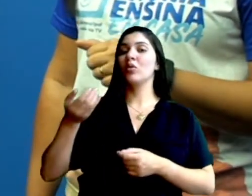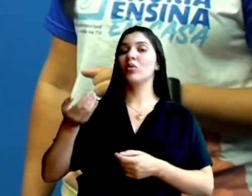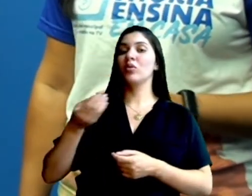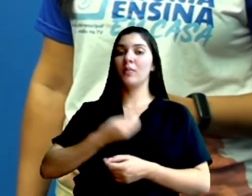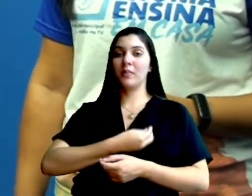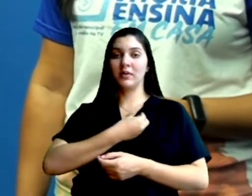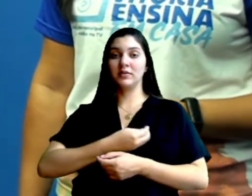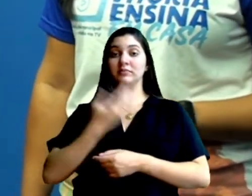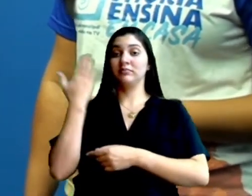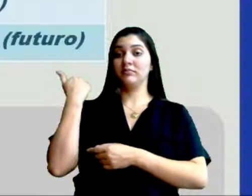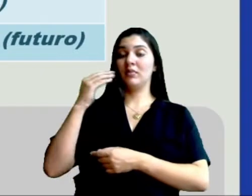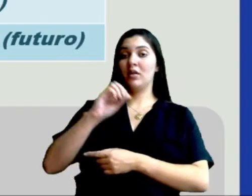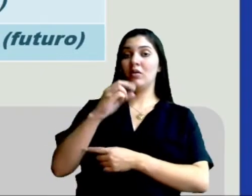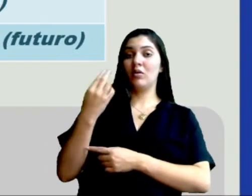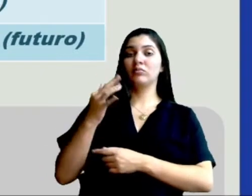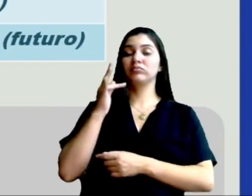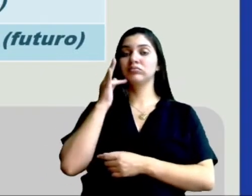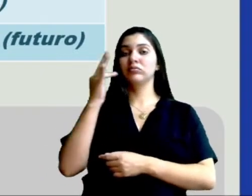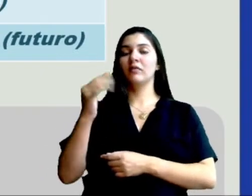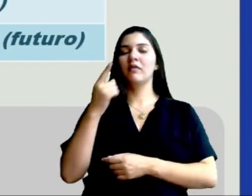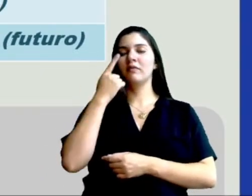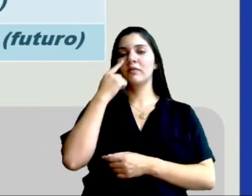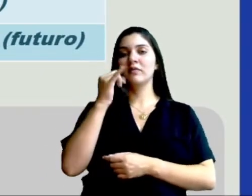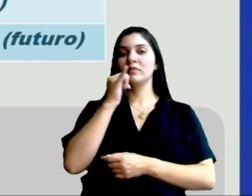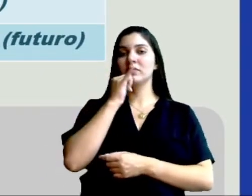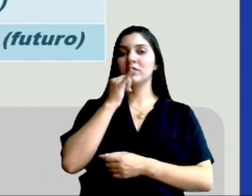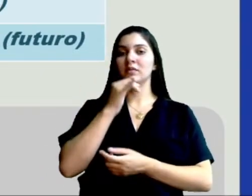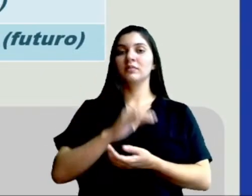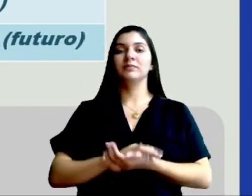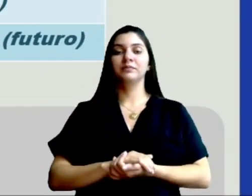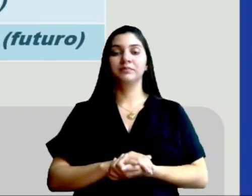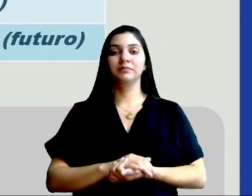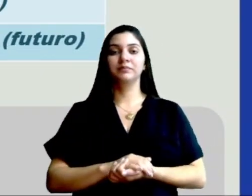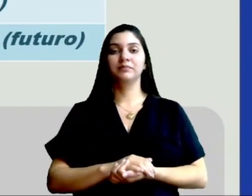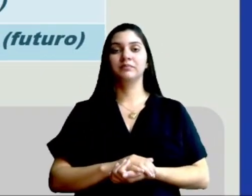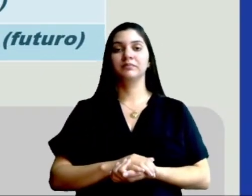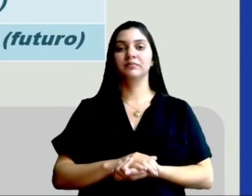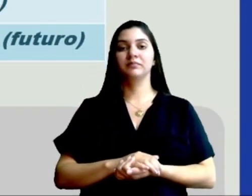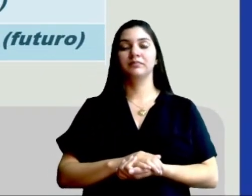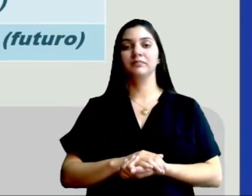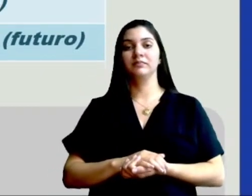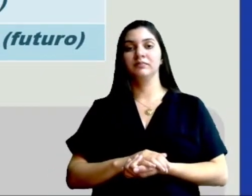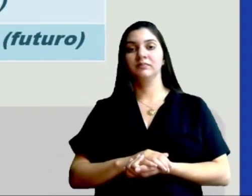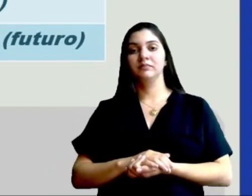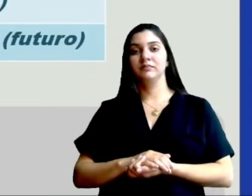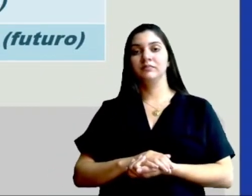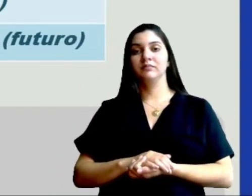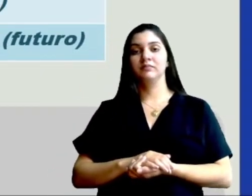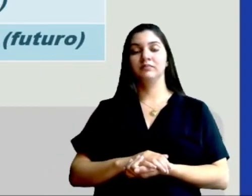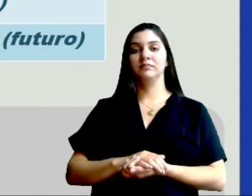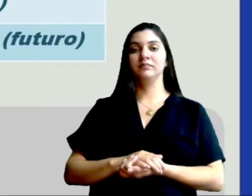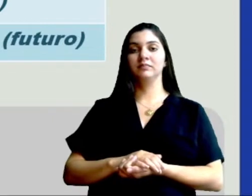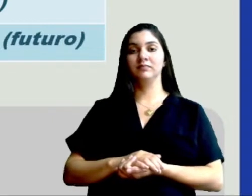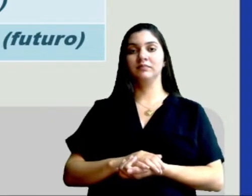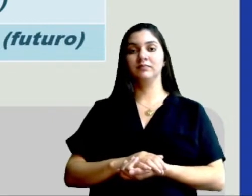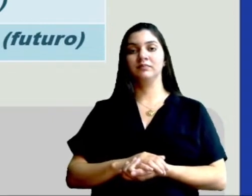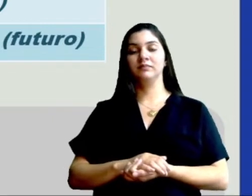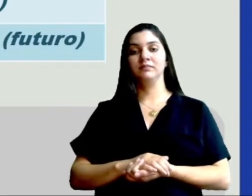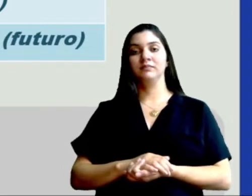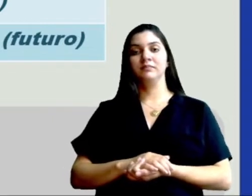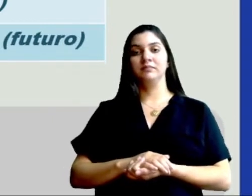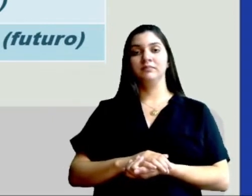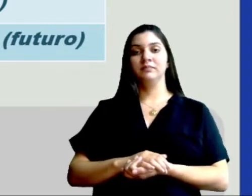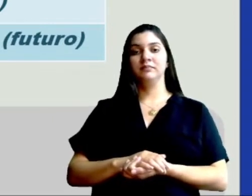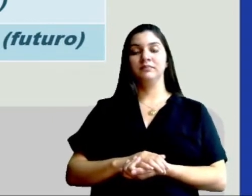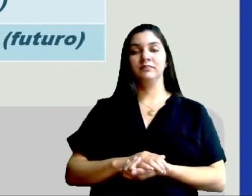passado ou no futuro. Vamos ver aqui uns exemplos, ó. Mi empresa me pidió que